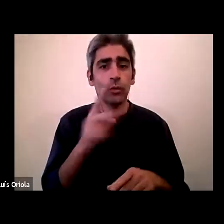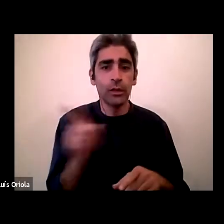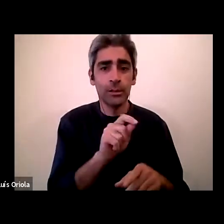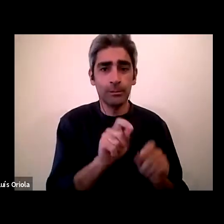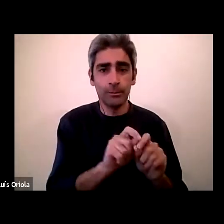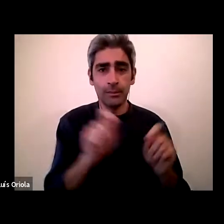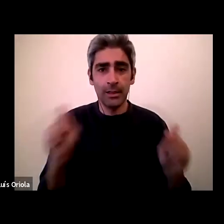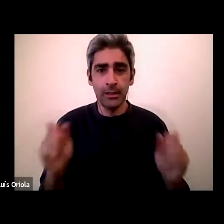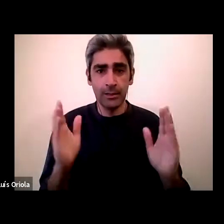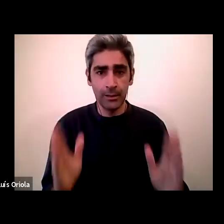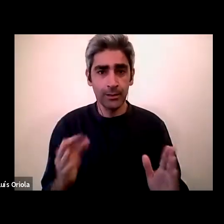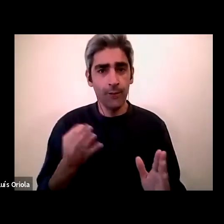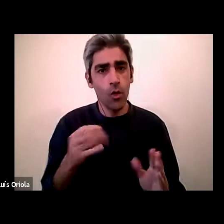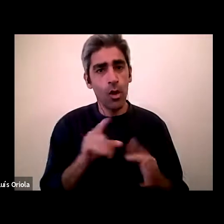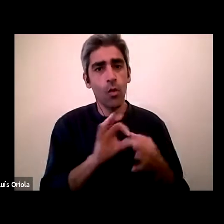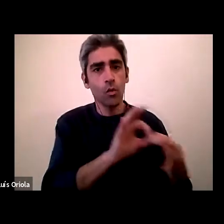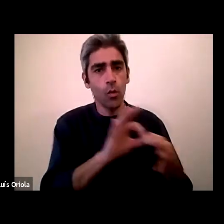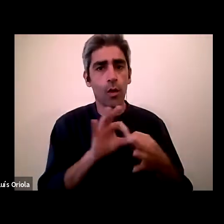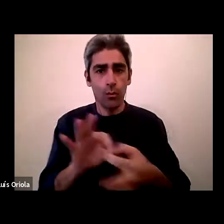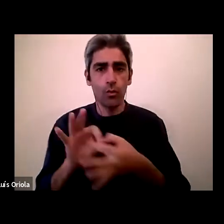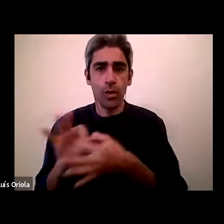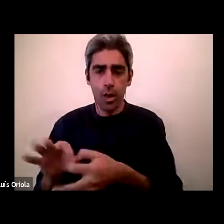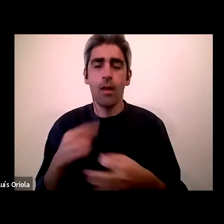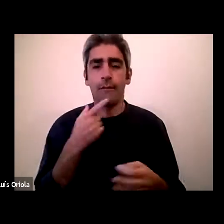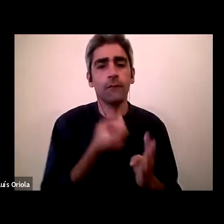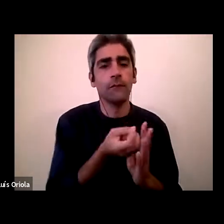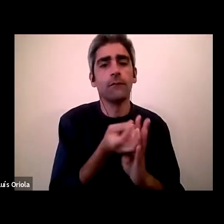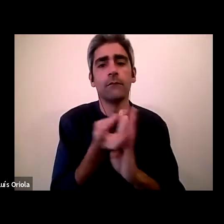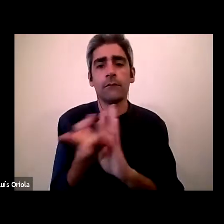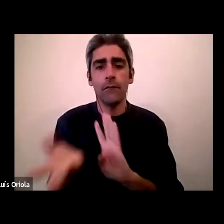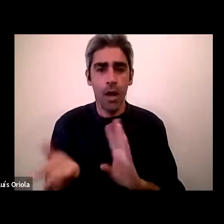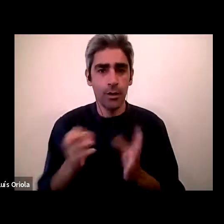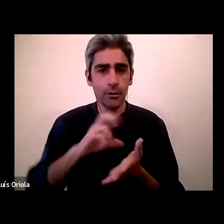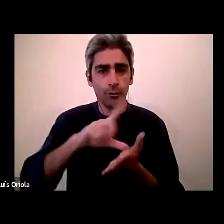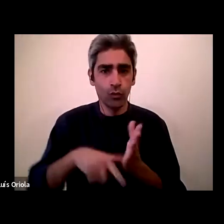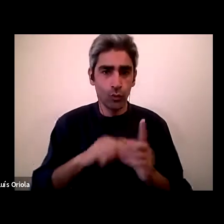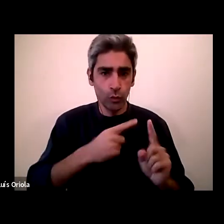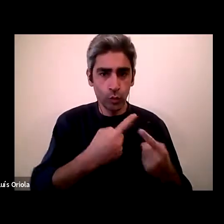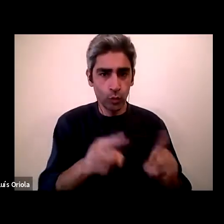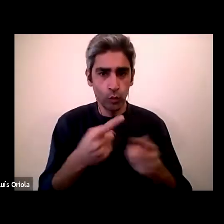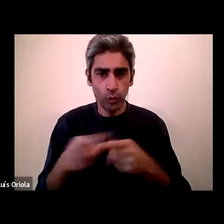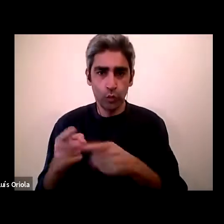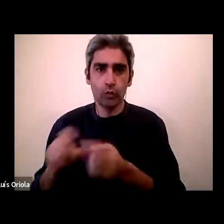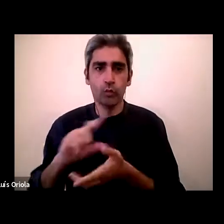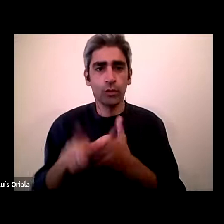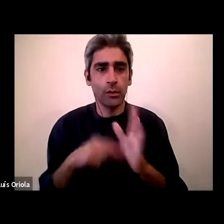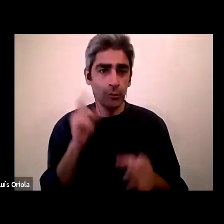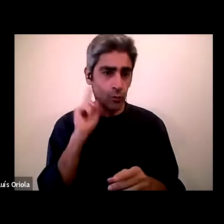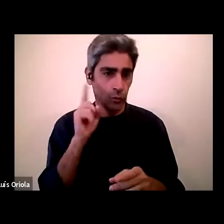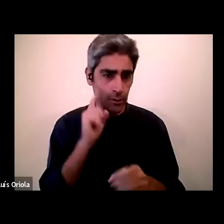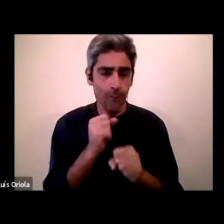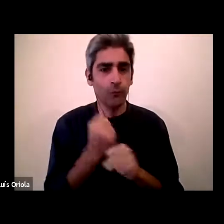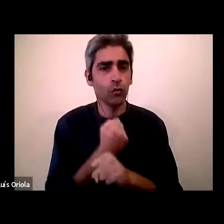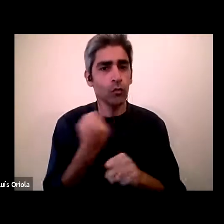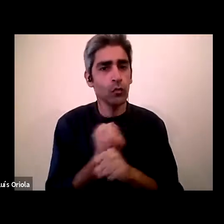têm colaborado num conjunto muito significativo de projetos que são relevantes para o funcionamento da